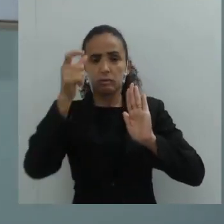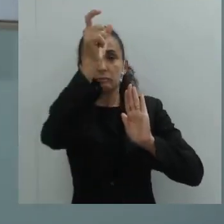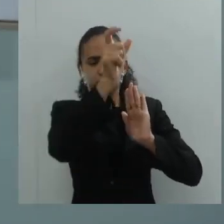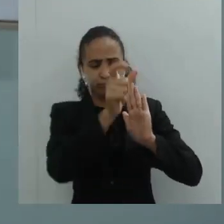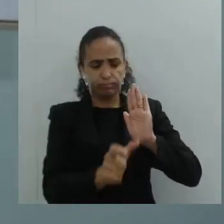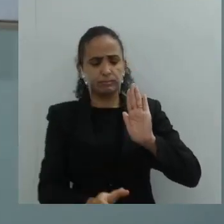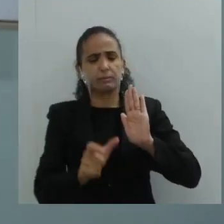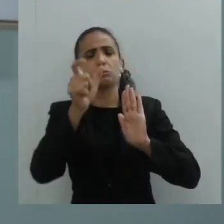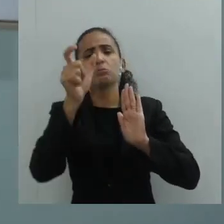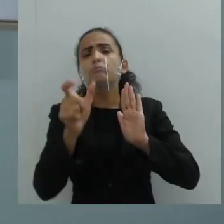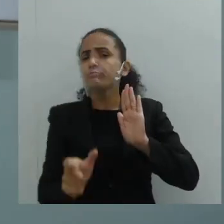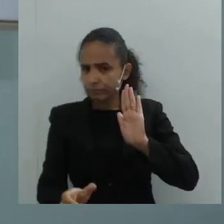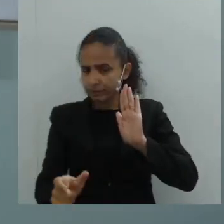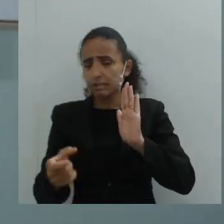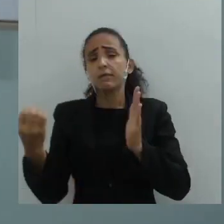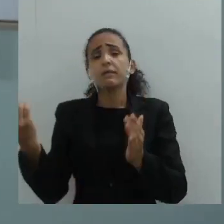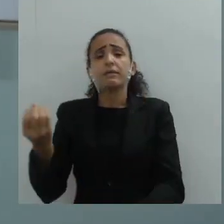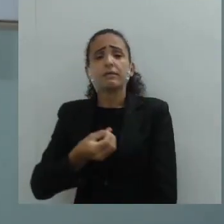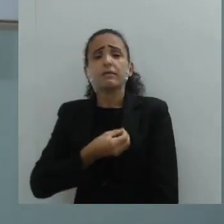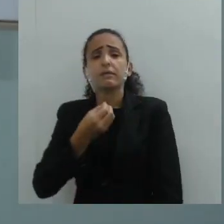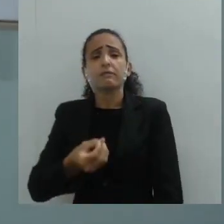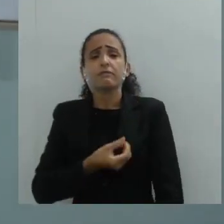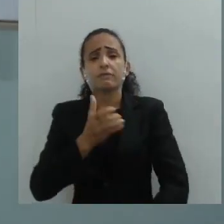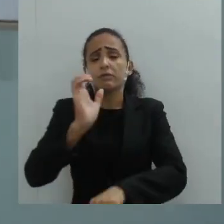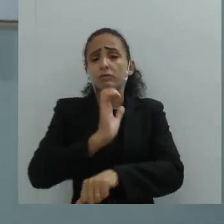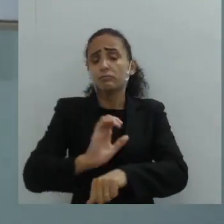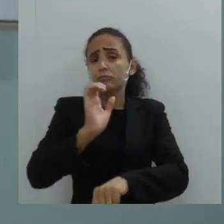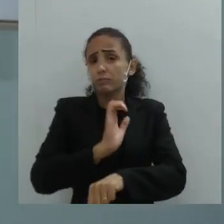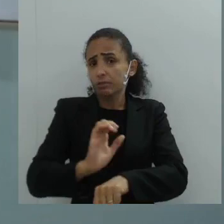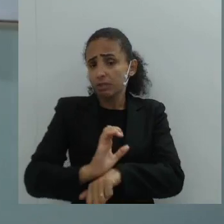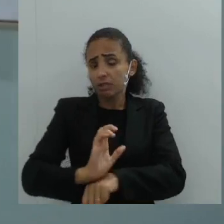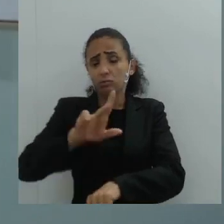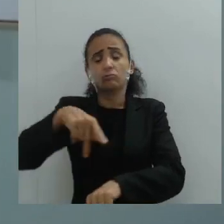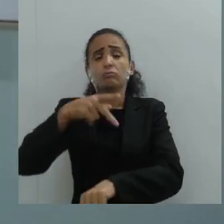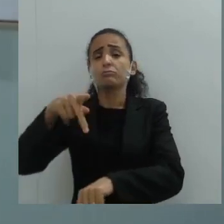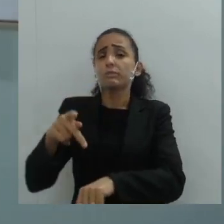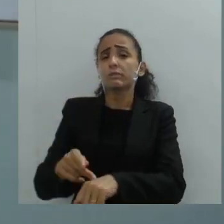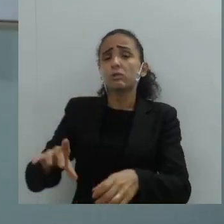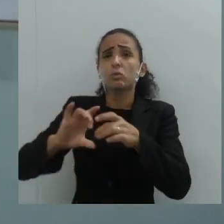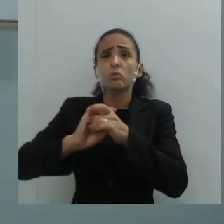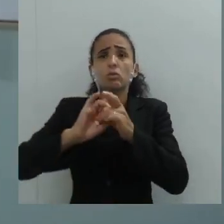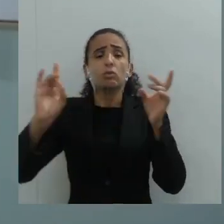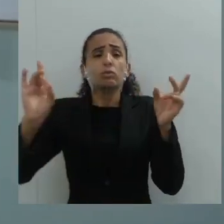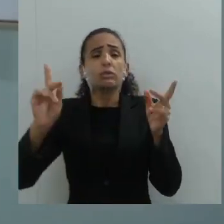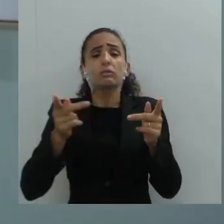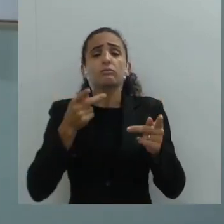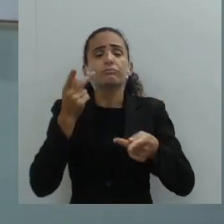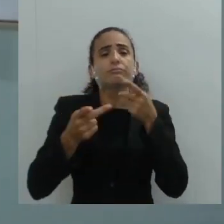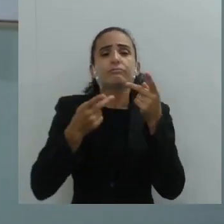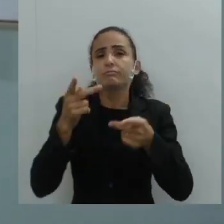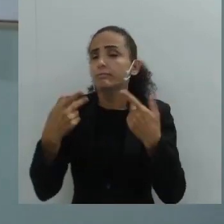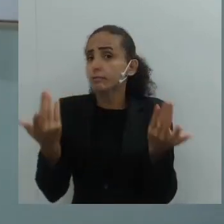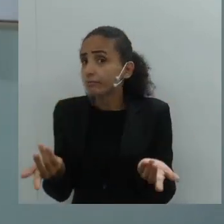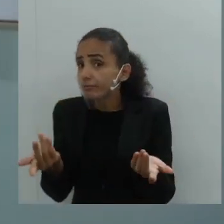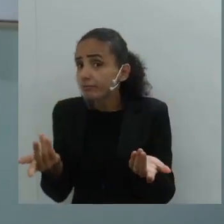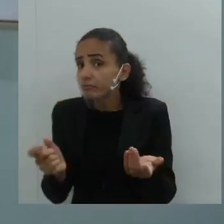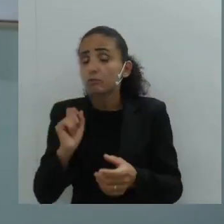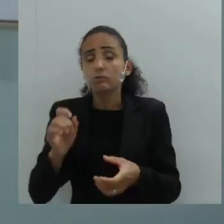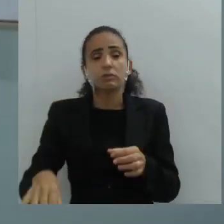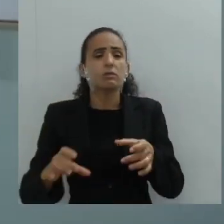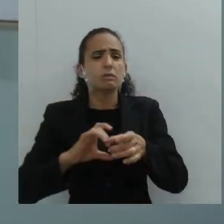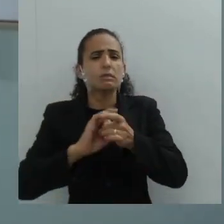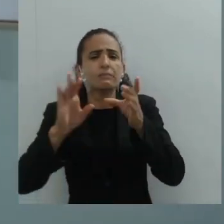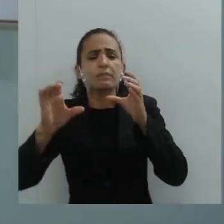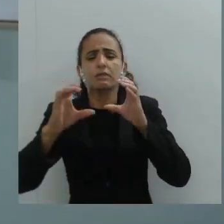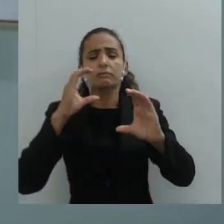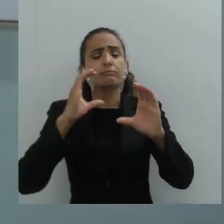que vive no Estado, no país, tem de se expressar. Então vamos conhecer bem o que é a liberdade de expressão